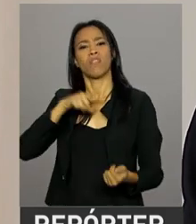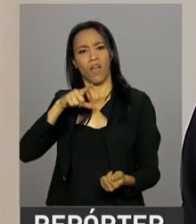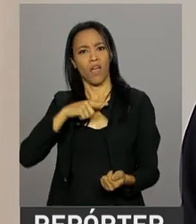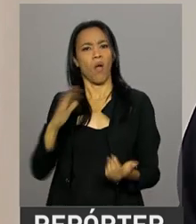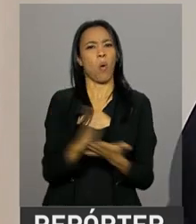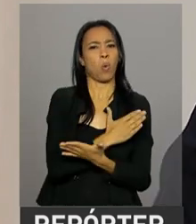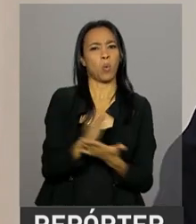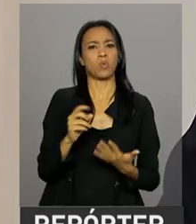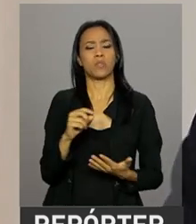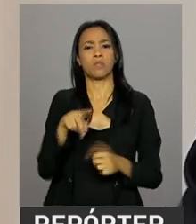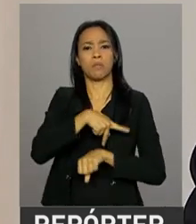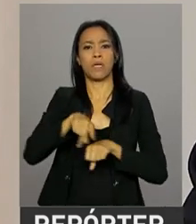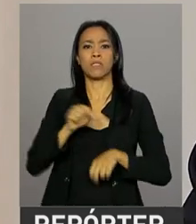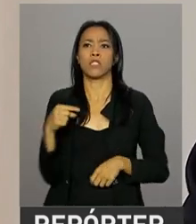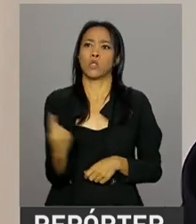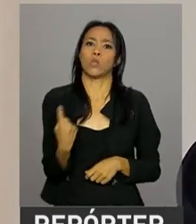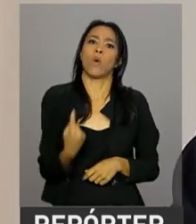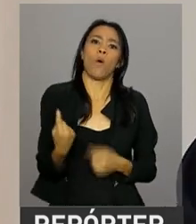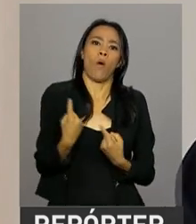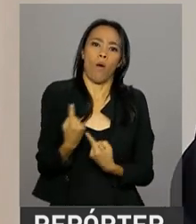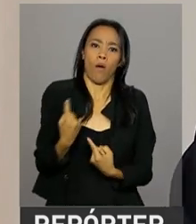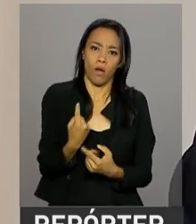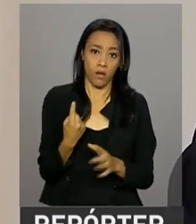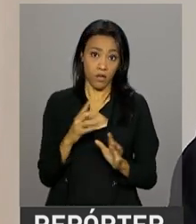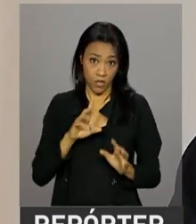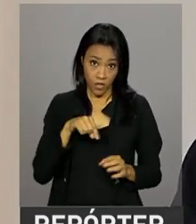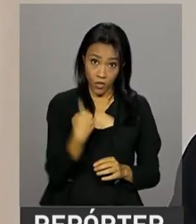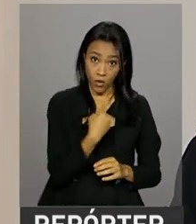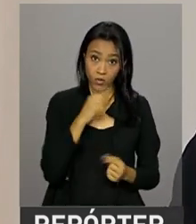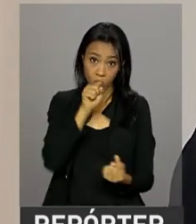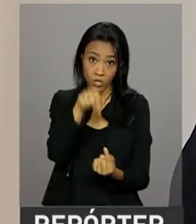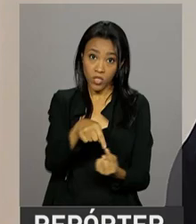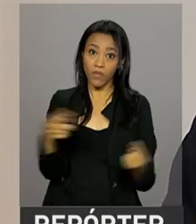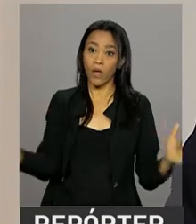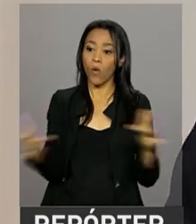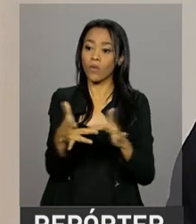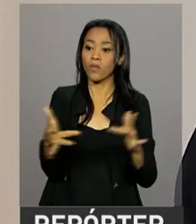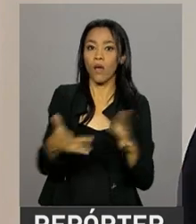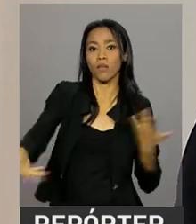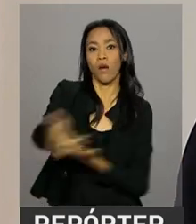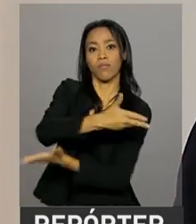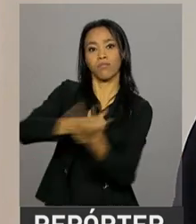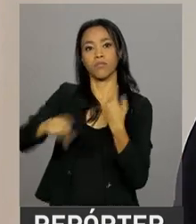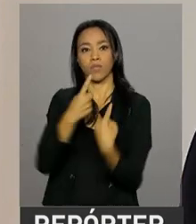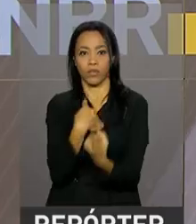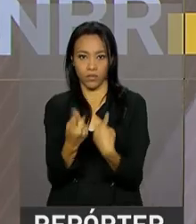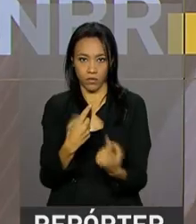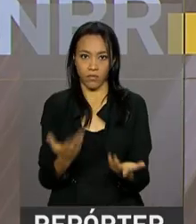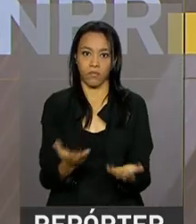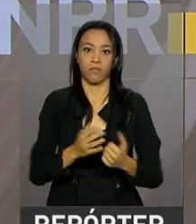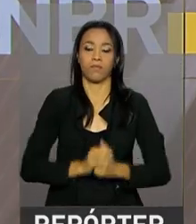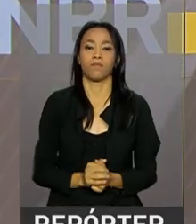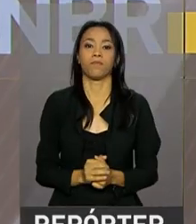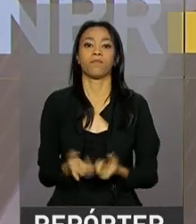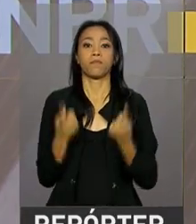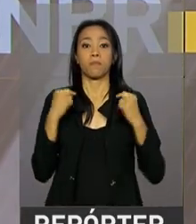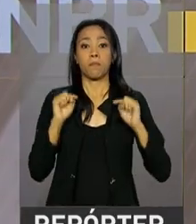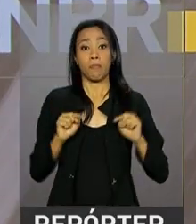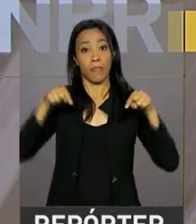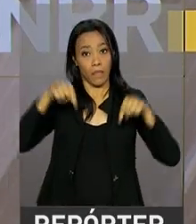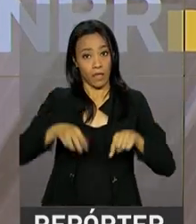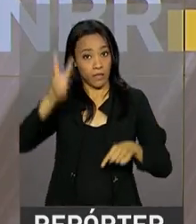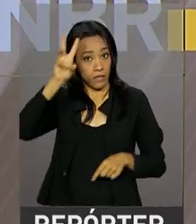isolacionistas Nossa resposta por esse ato é mais integração mais cooperação e mais diálogo e nessa